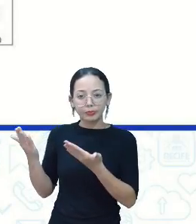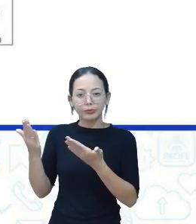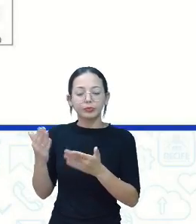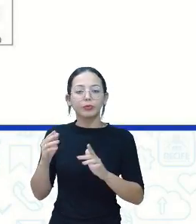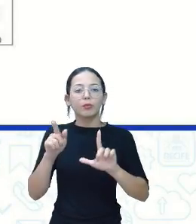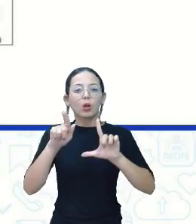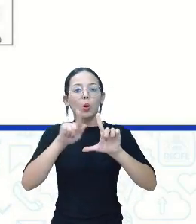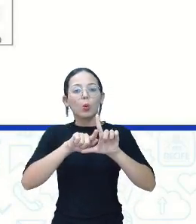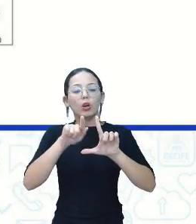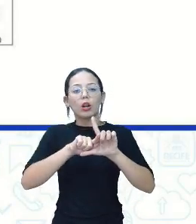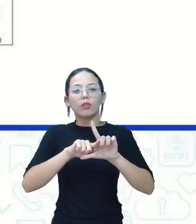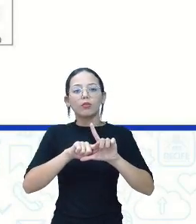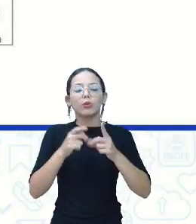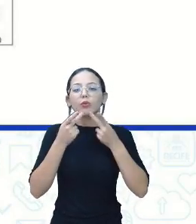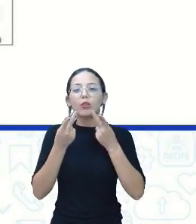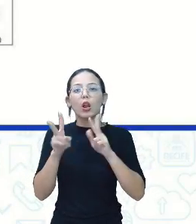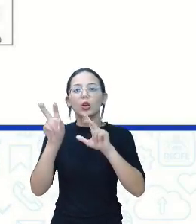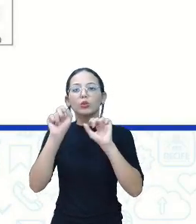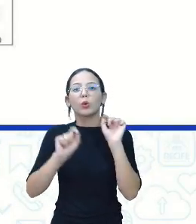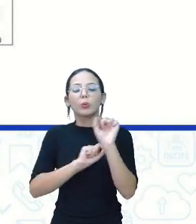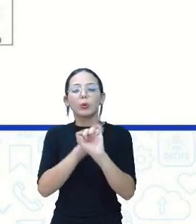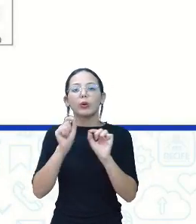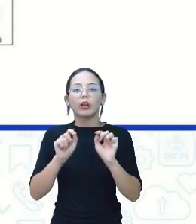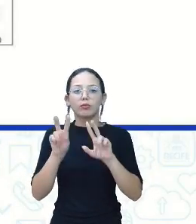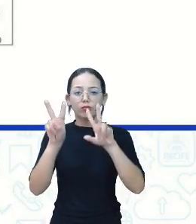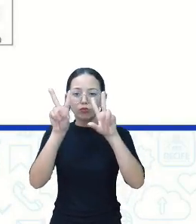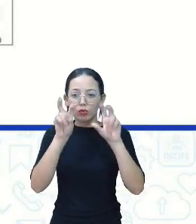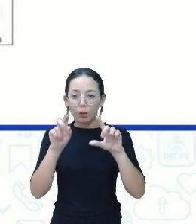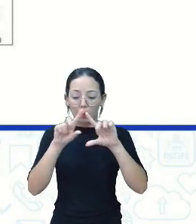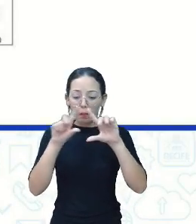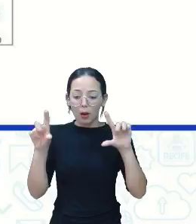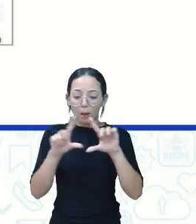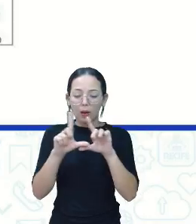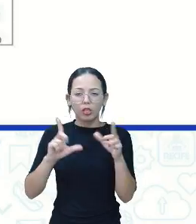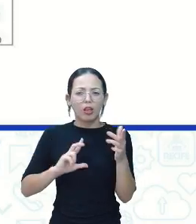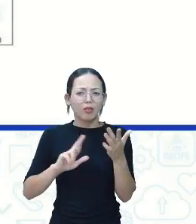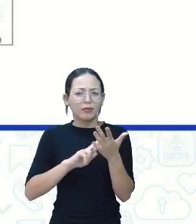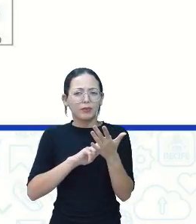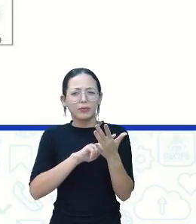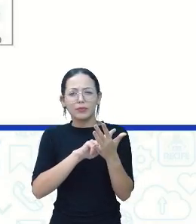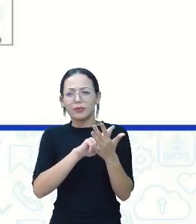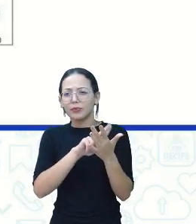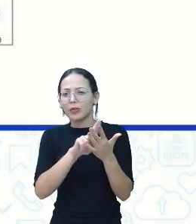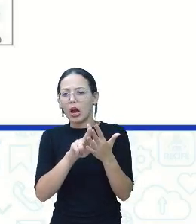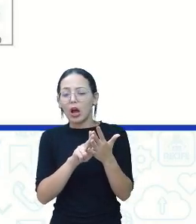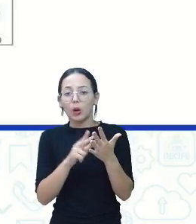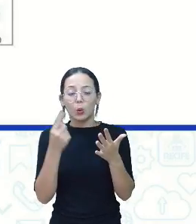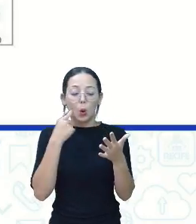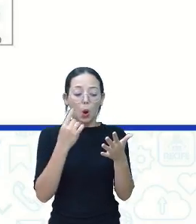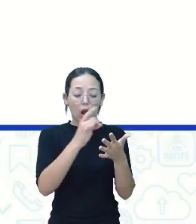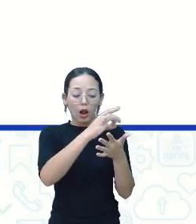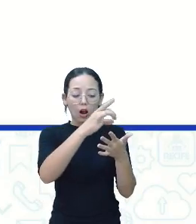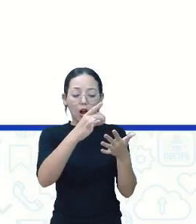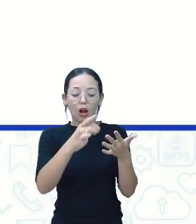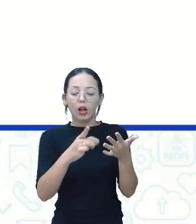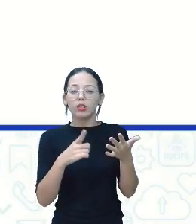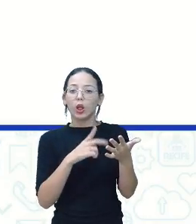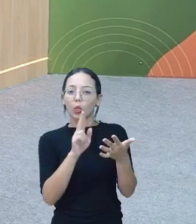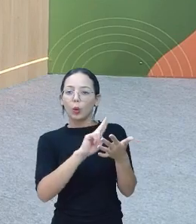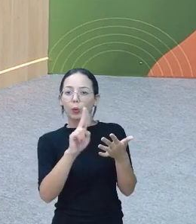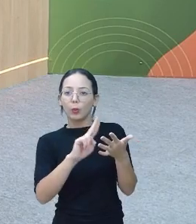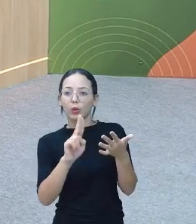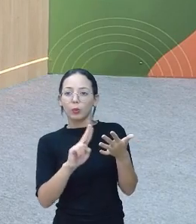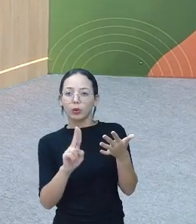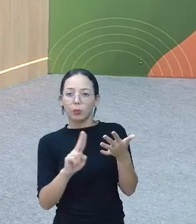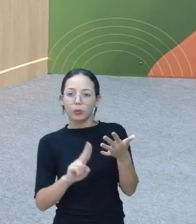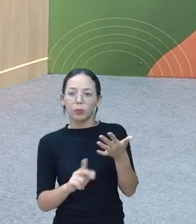esse gráfico. Ele fala de um determinado tema, então tem muitos elementos, né? Então cada elemento desse daí tem um nome específico